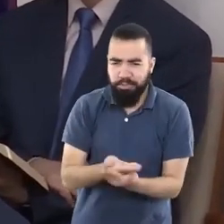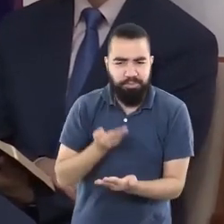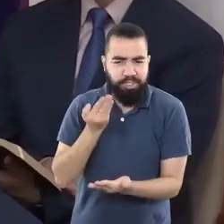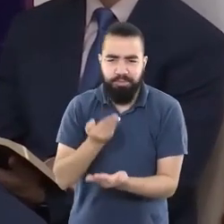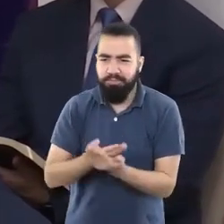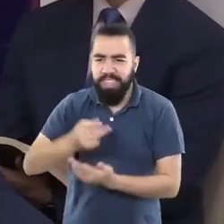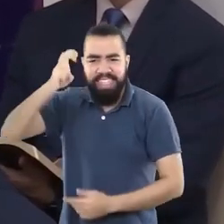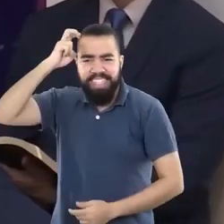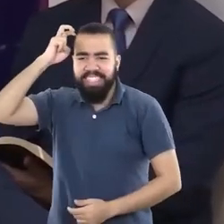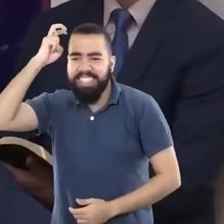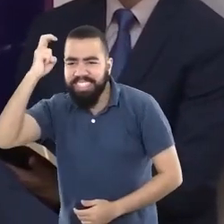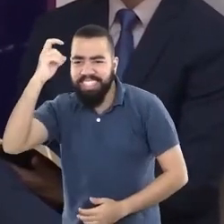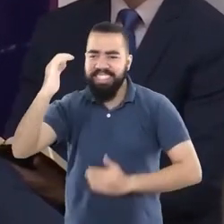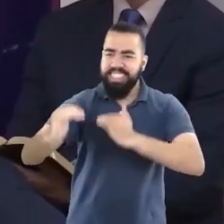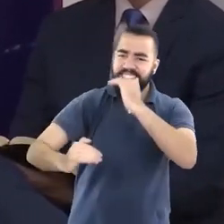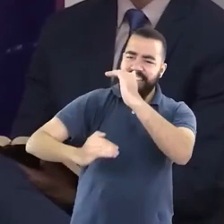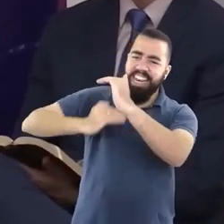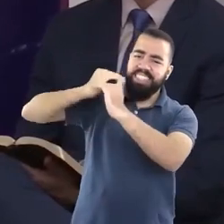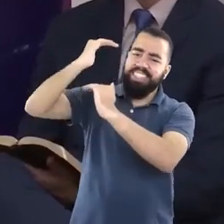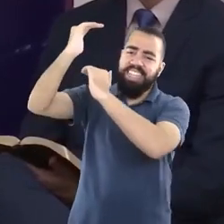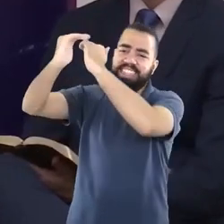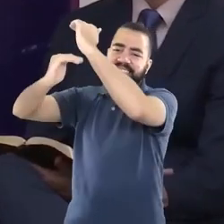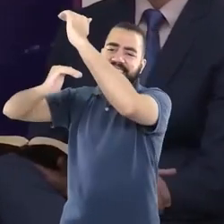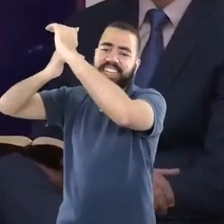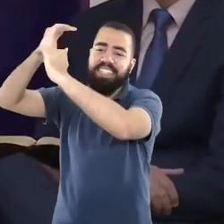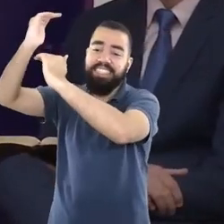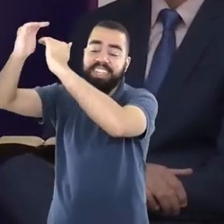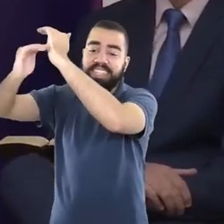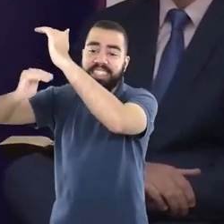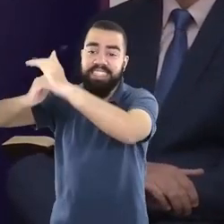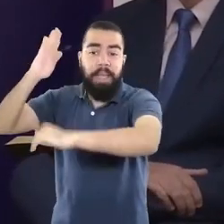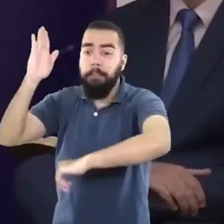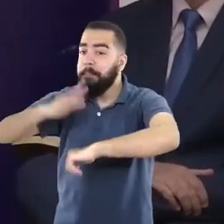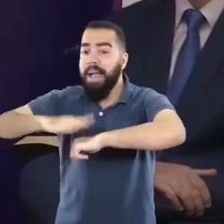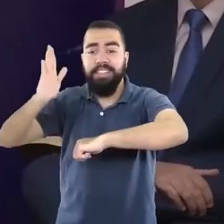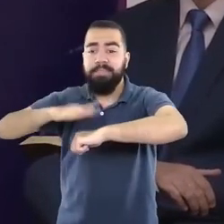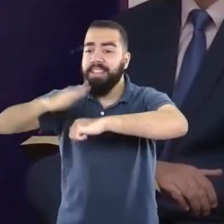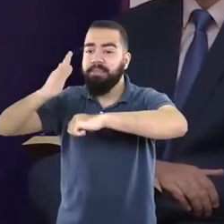humana, mais este homem é humilde.